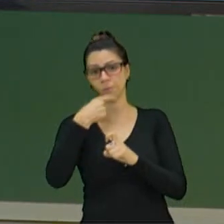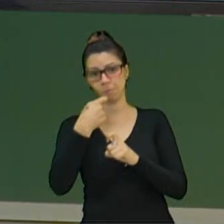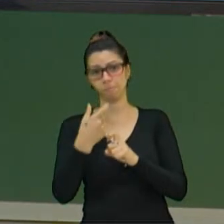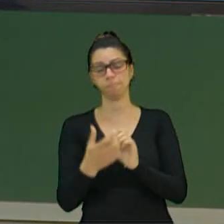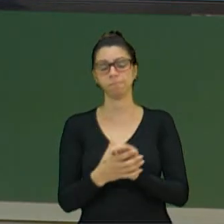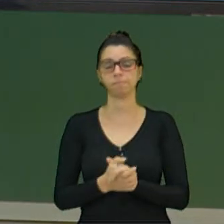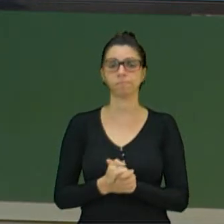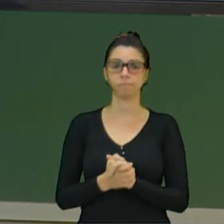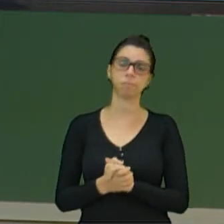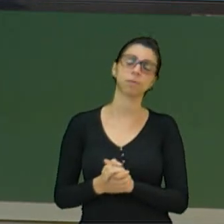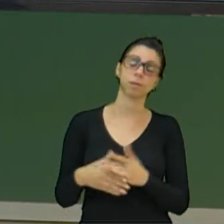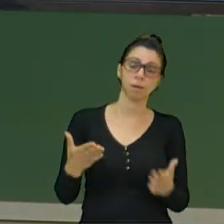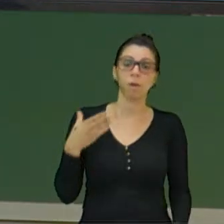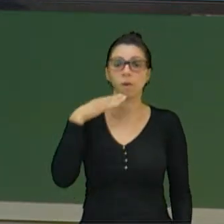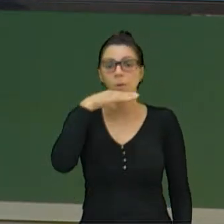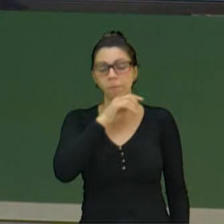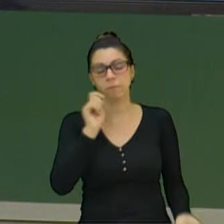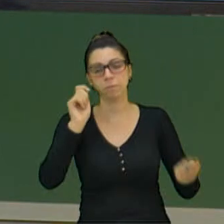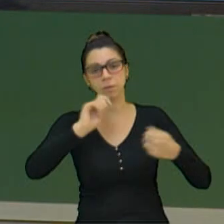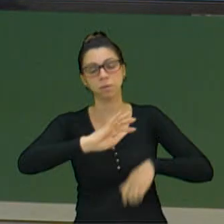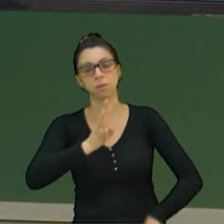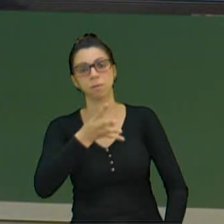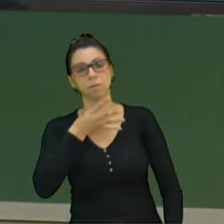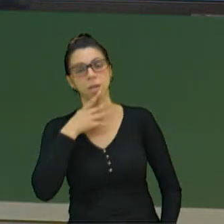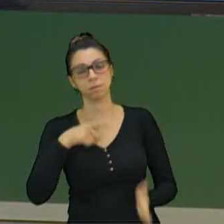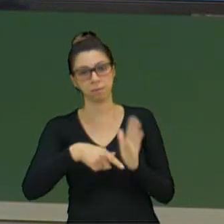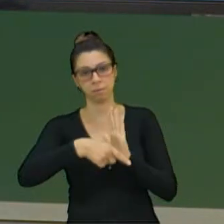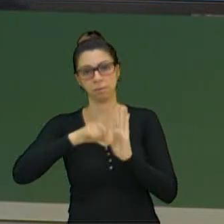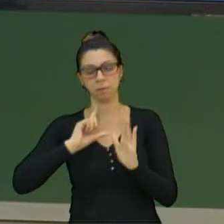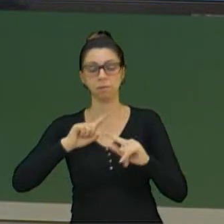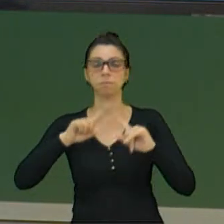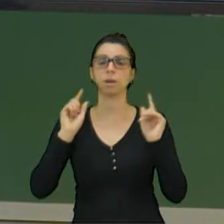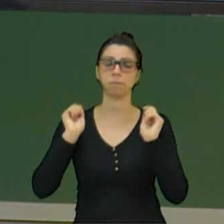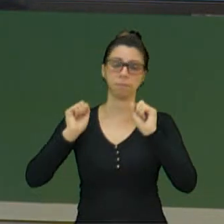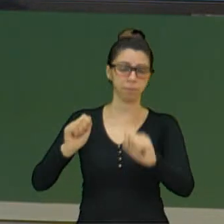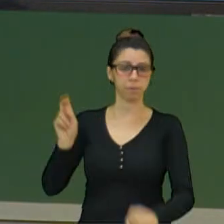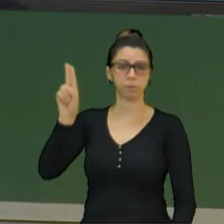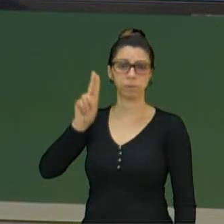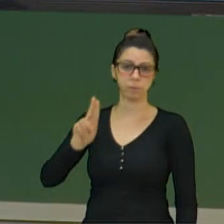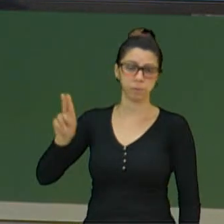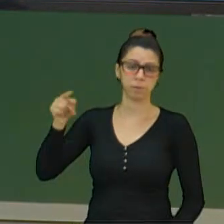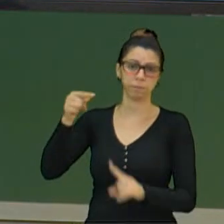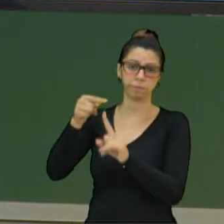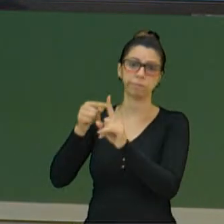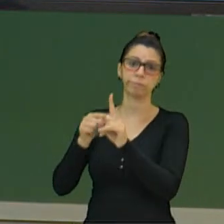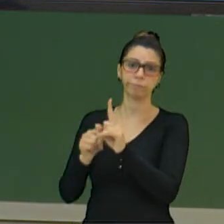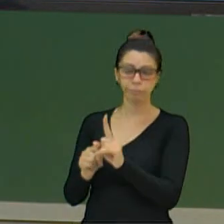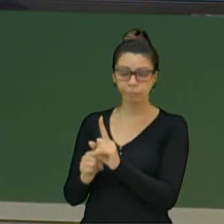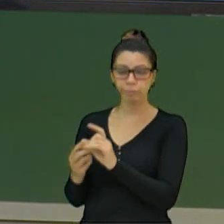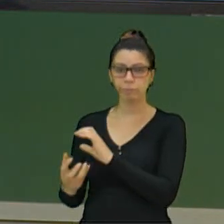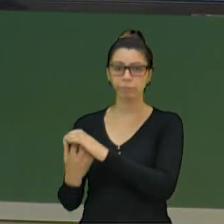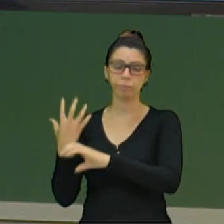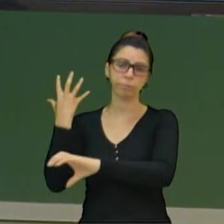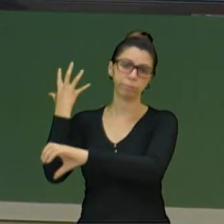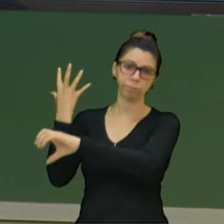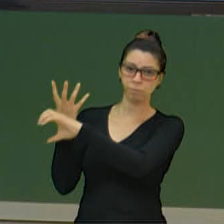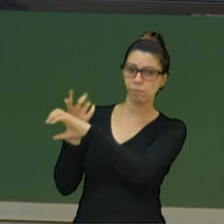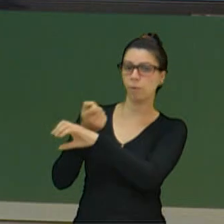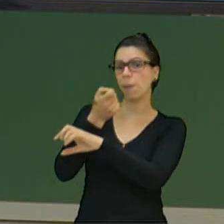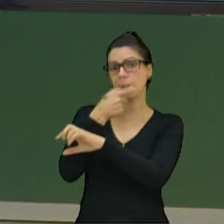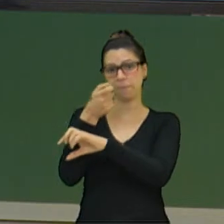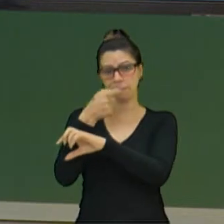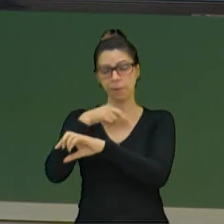remédio. Claro, você tem que ter um conhecimento prévio sobre isso, mas você pode usar esse tipo de planta por uma grande infinidade de